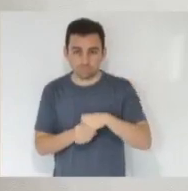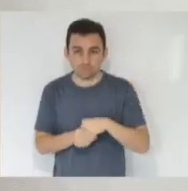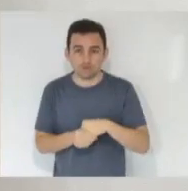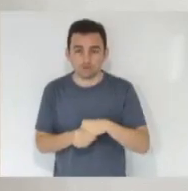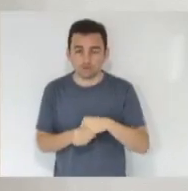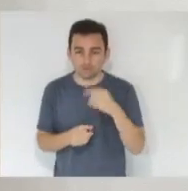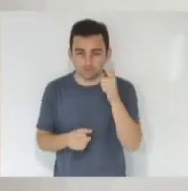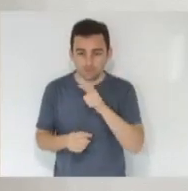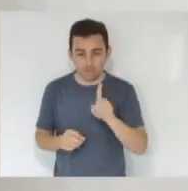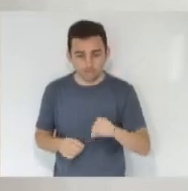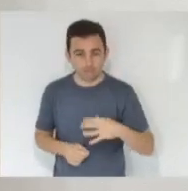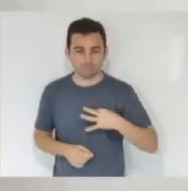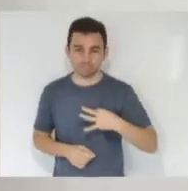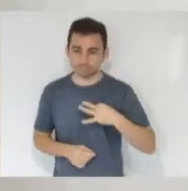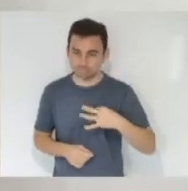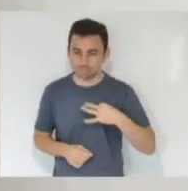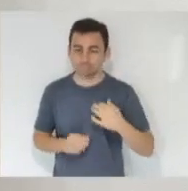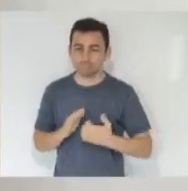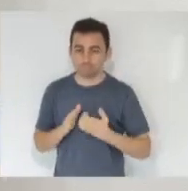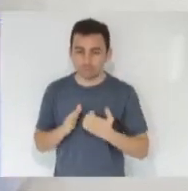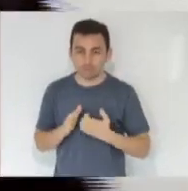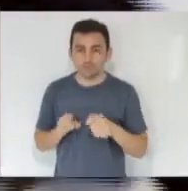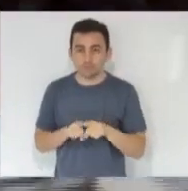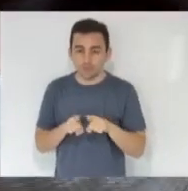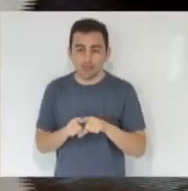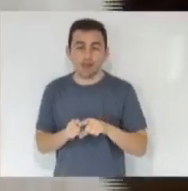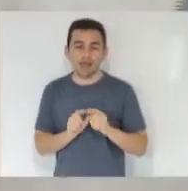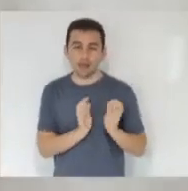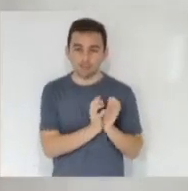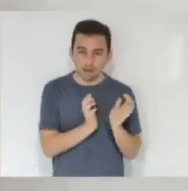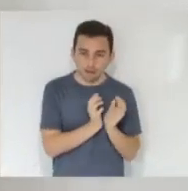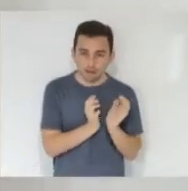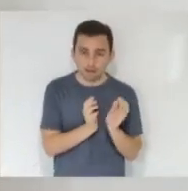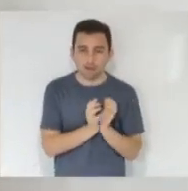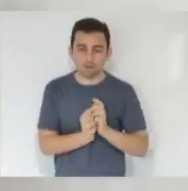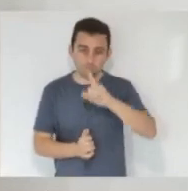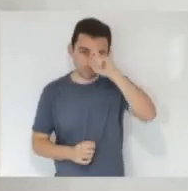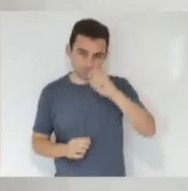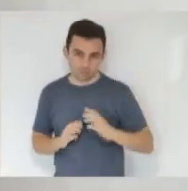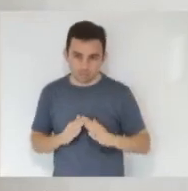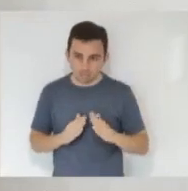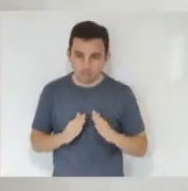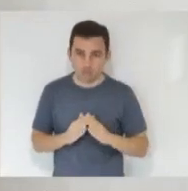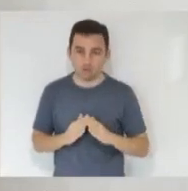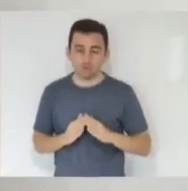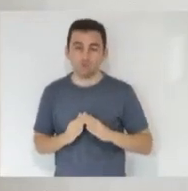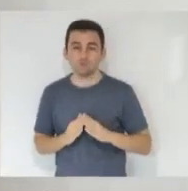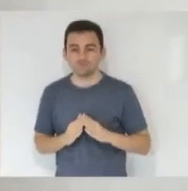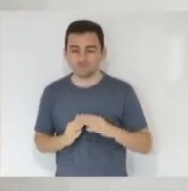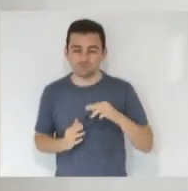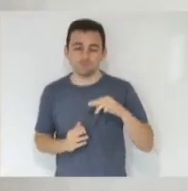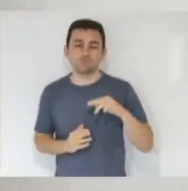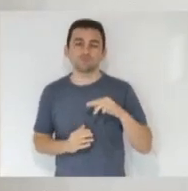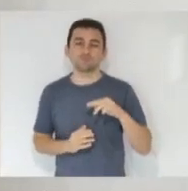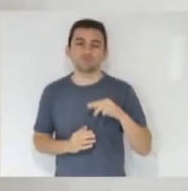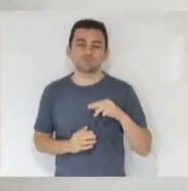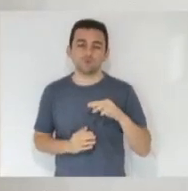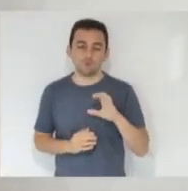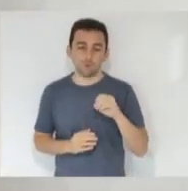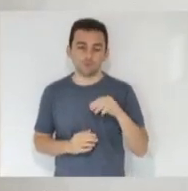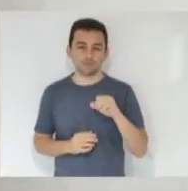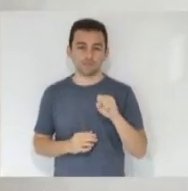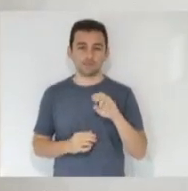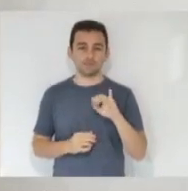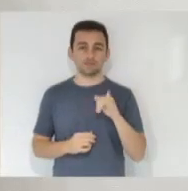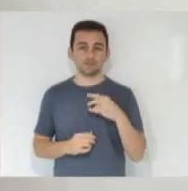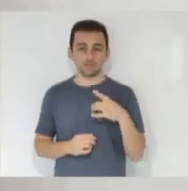caráter filantrópico, e cito a APAE, cito o Hospital Nossa Senhora da Conceição, clubes de serviço como o Lions